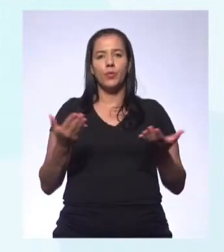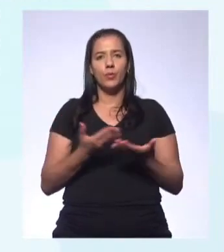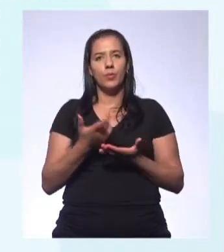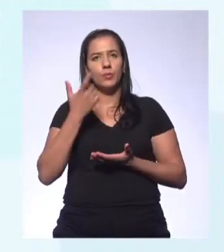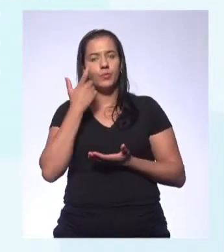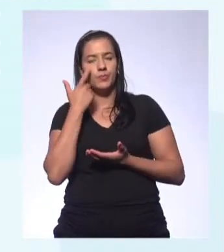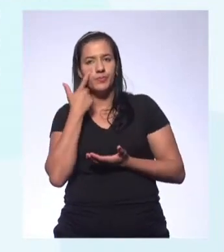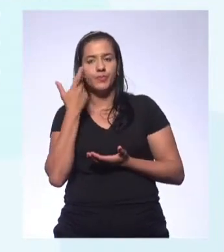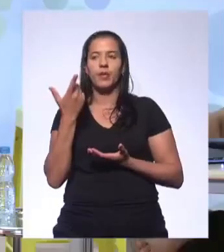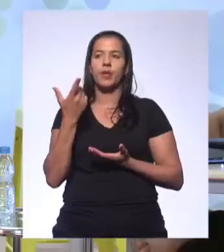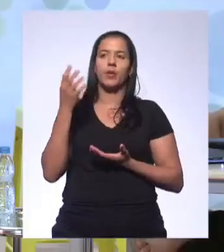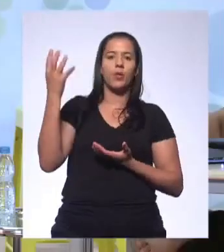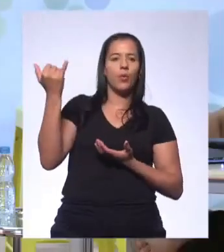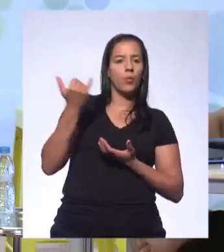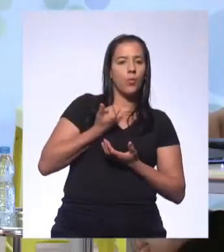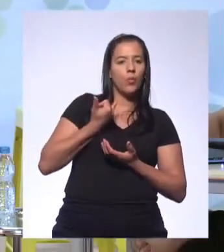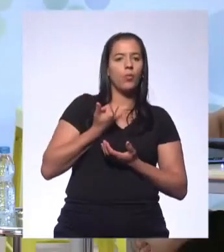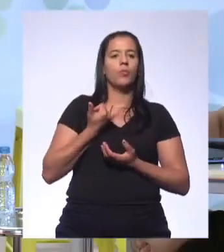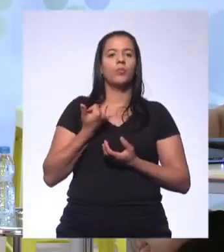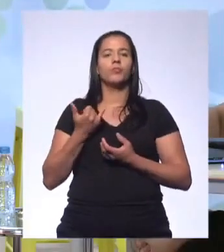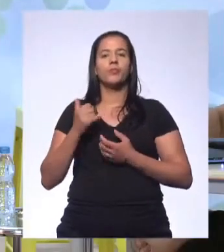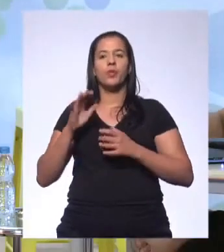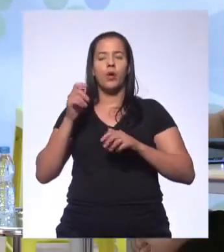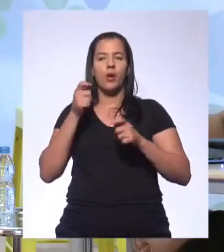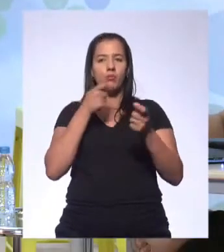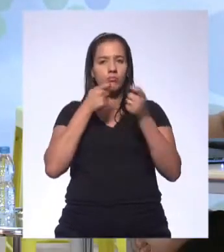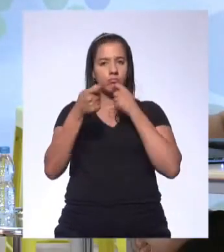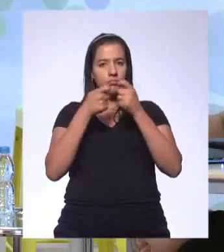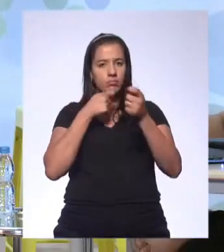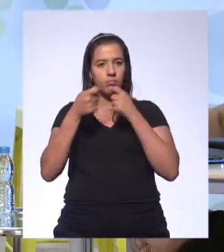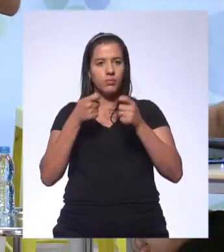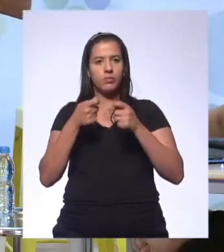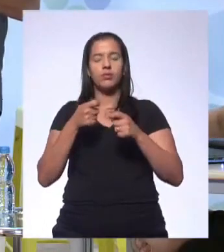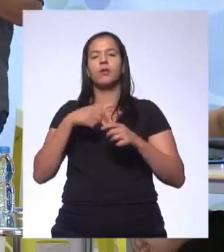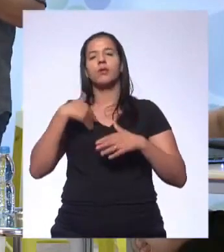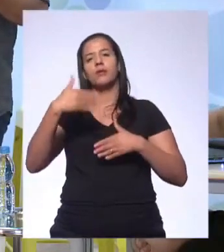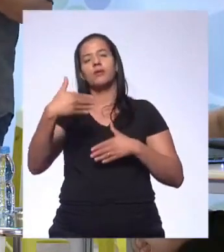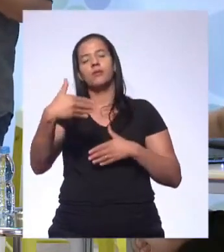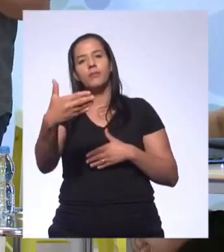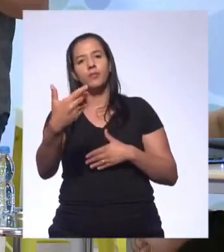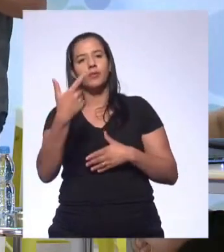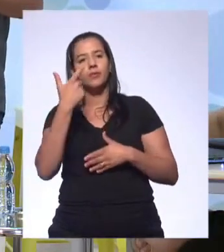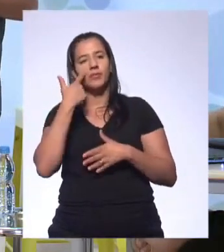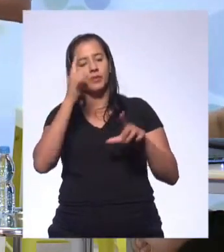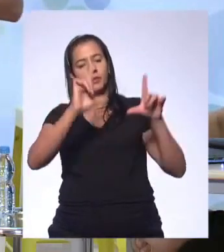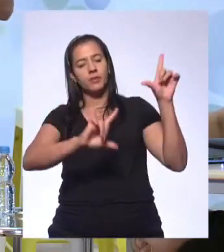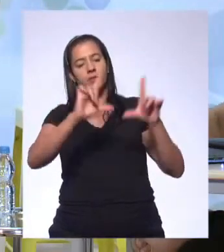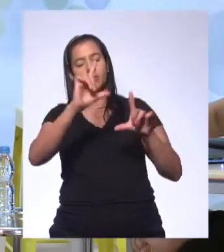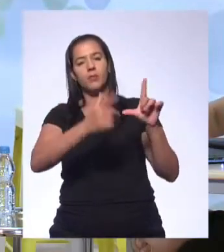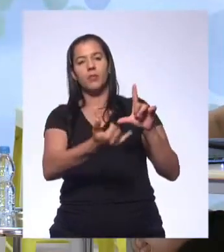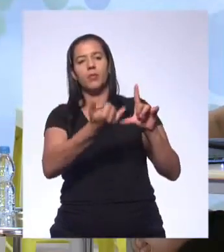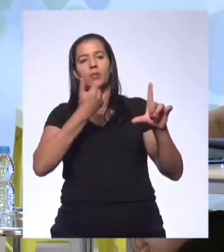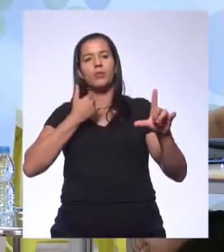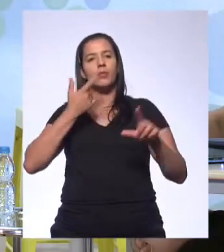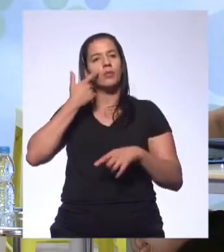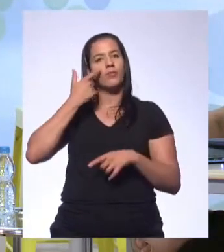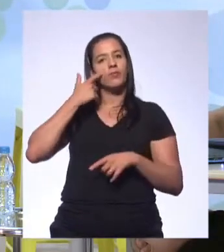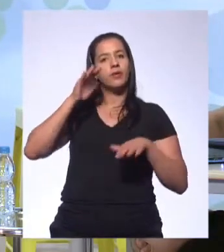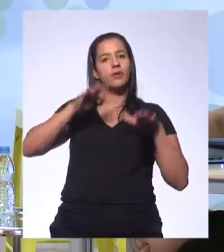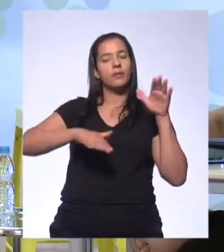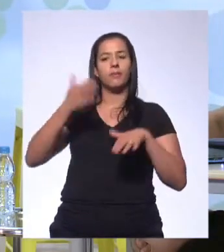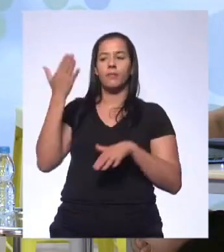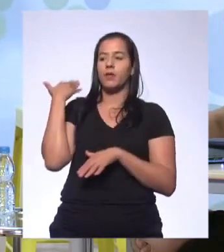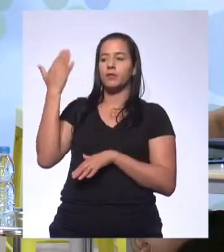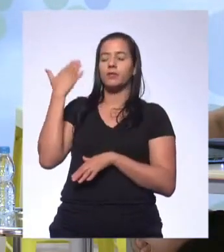ouve algumas reportagens que ocorrem aí no passar do tempo, certo? Coisas assim que a gente não